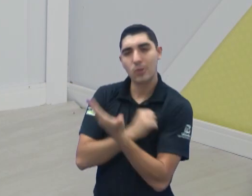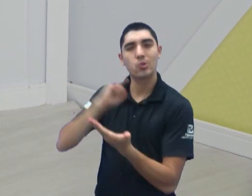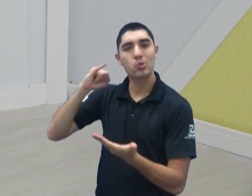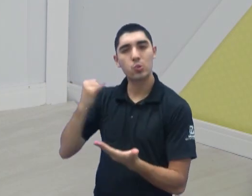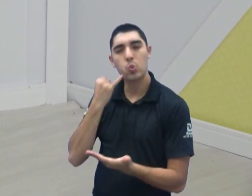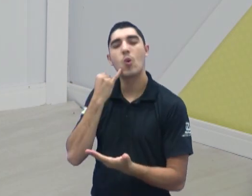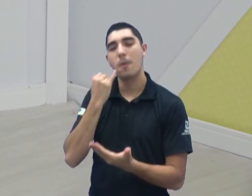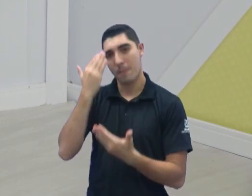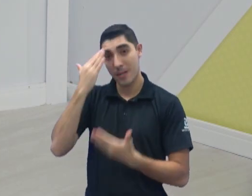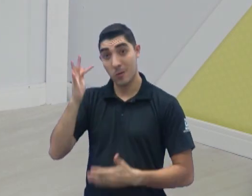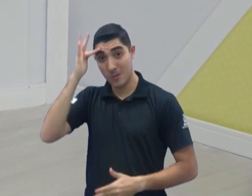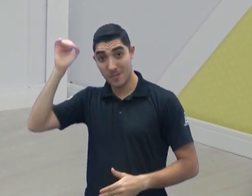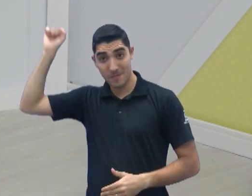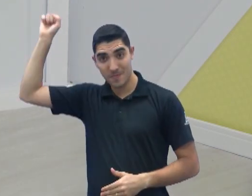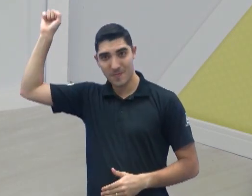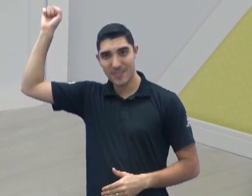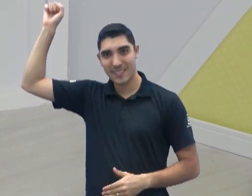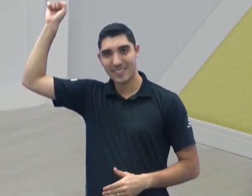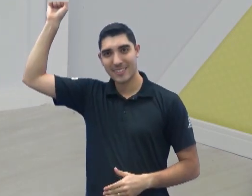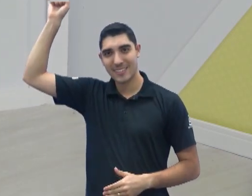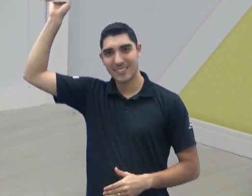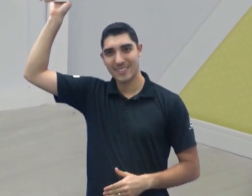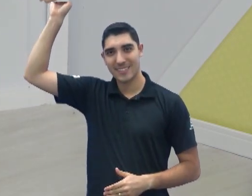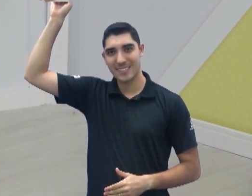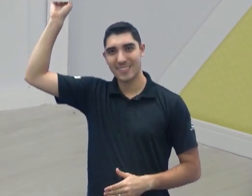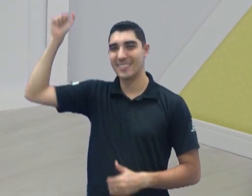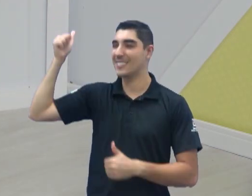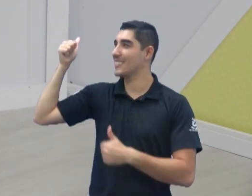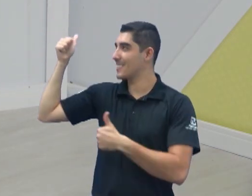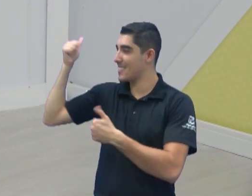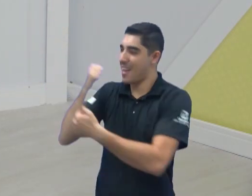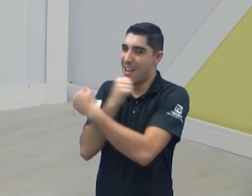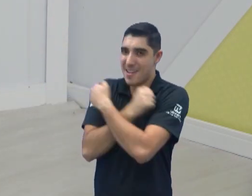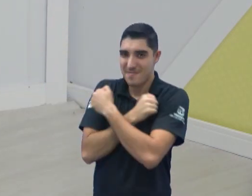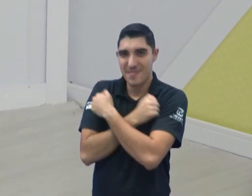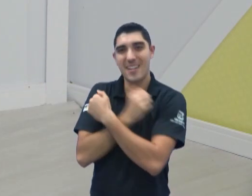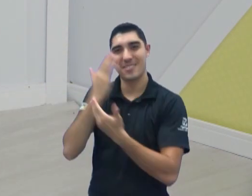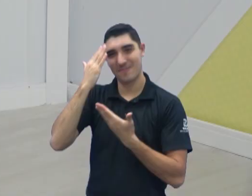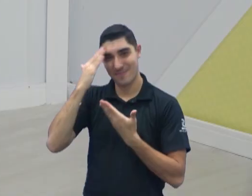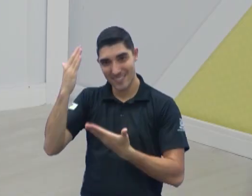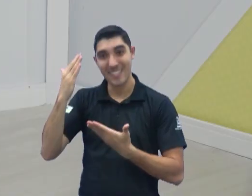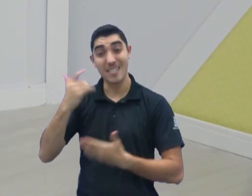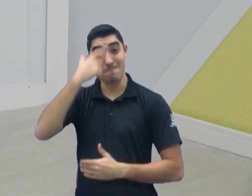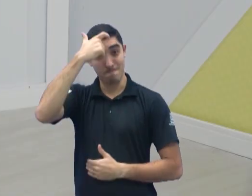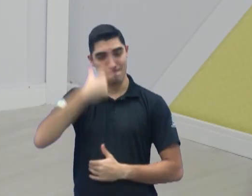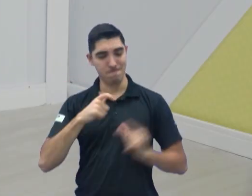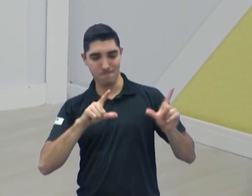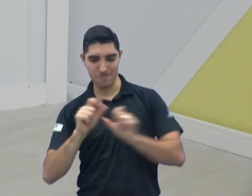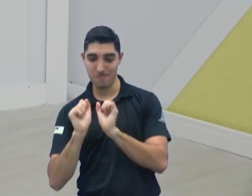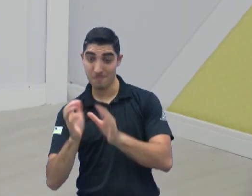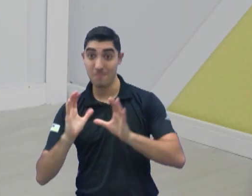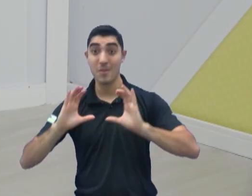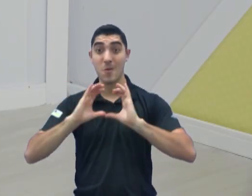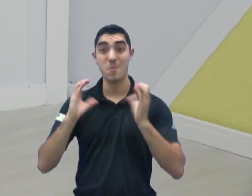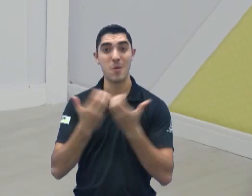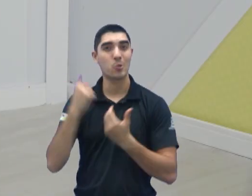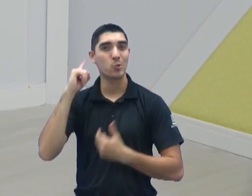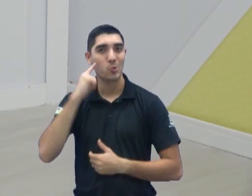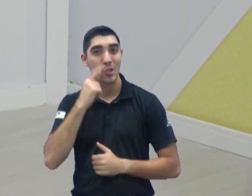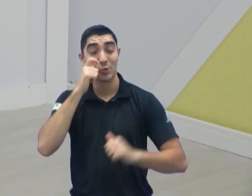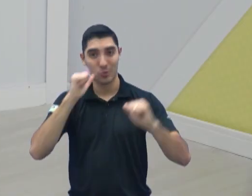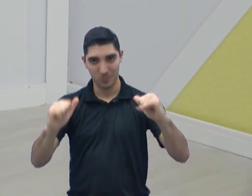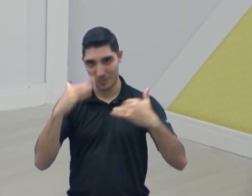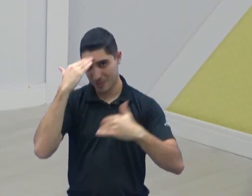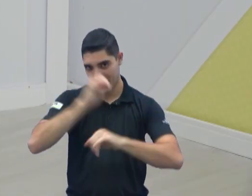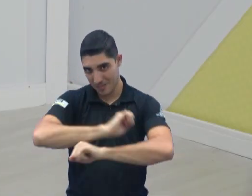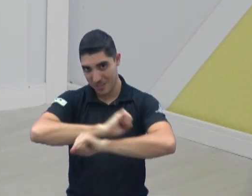presença. Luizão, um grande abraço para você também. Sempre bom tê-lo aqui no nosso Hora do Esporte. O Luizão, que sempre leva a informação para a comunidade surda que acompanha o